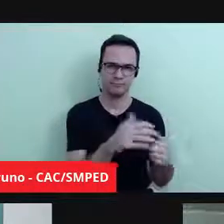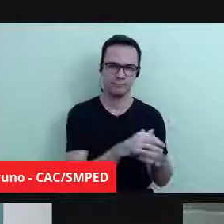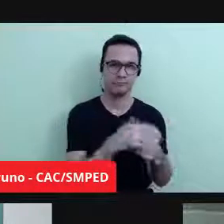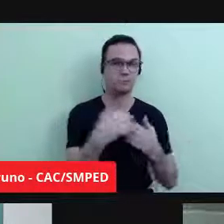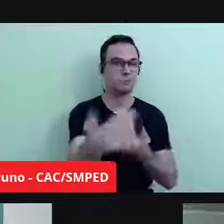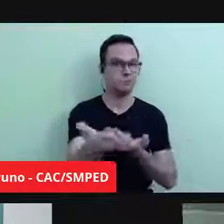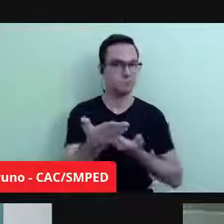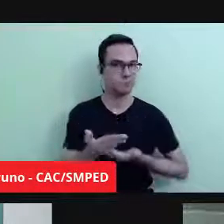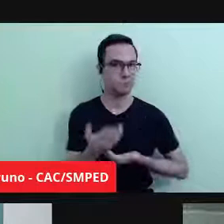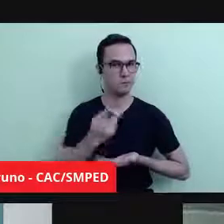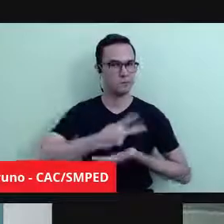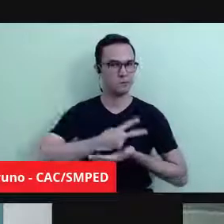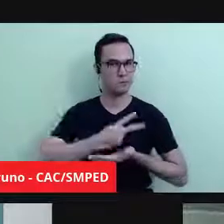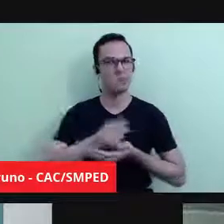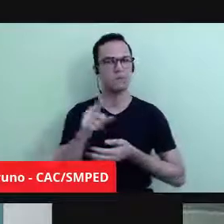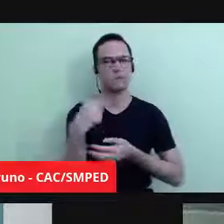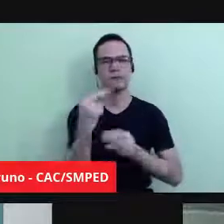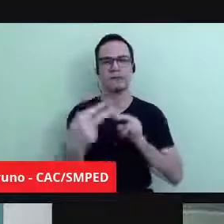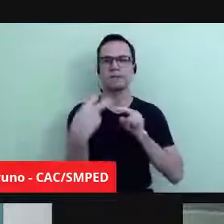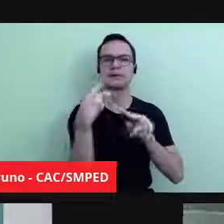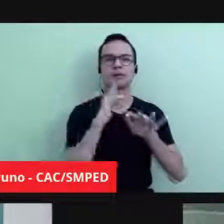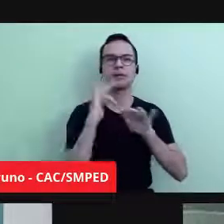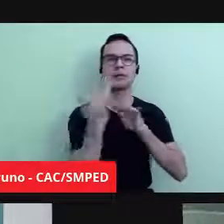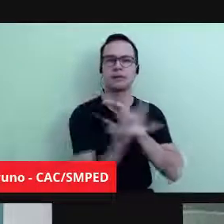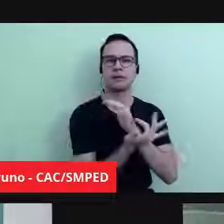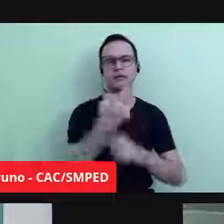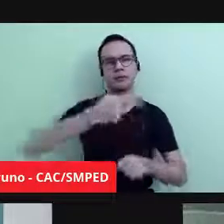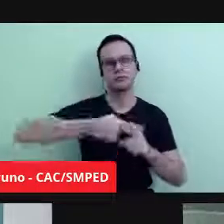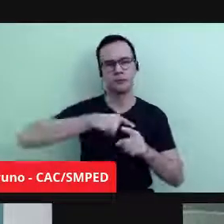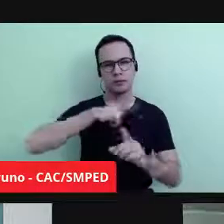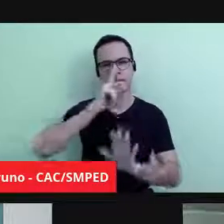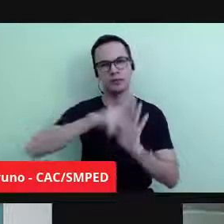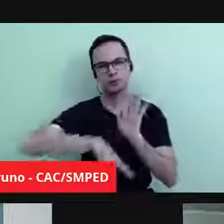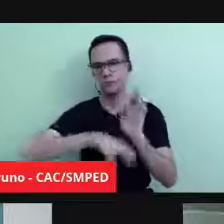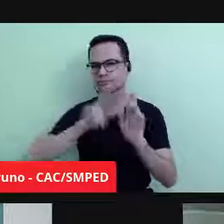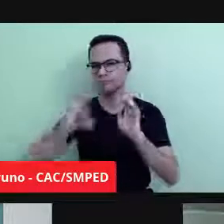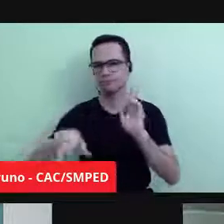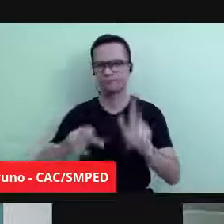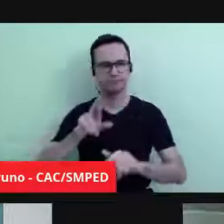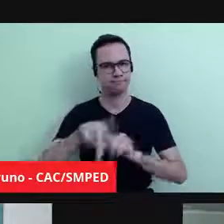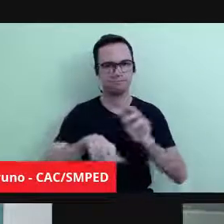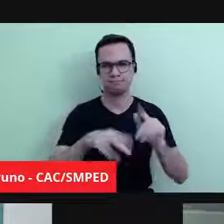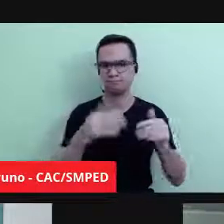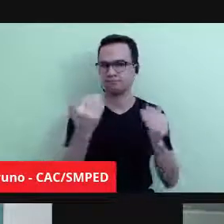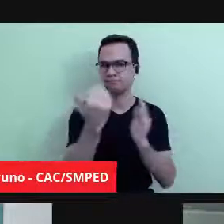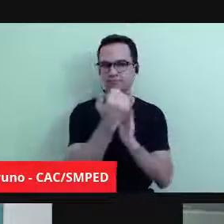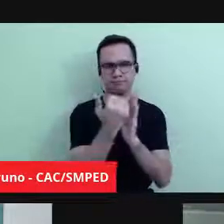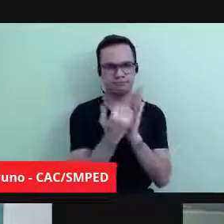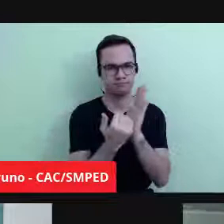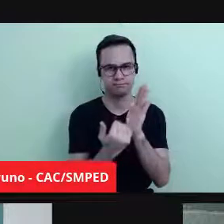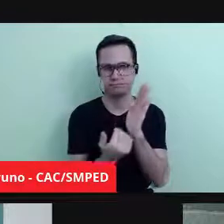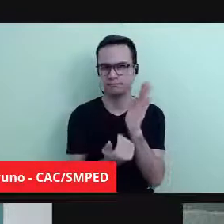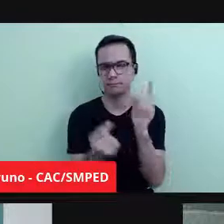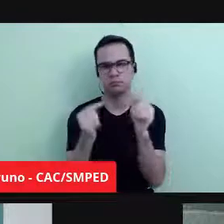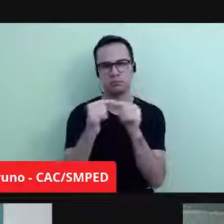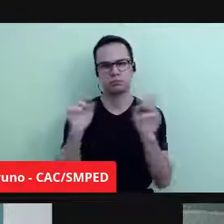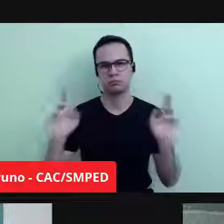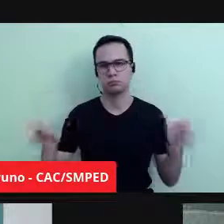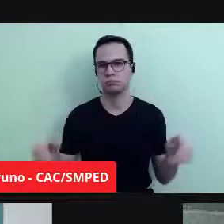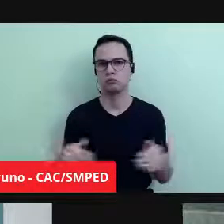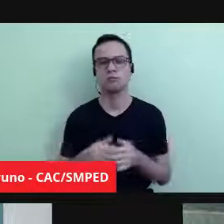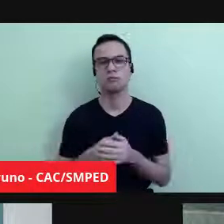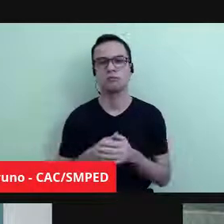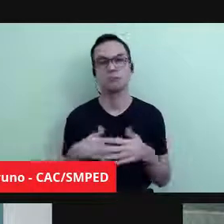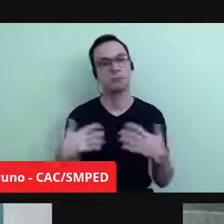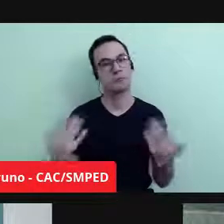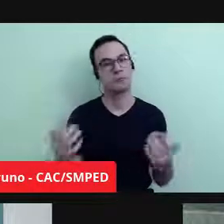Convidamos sempre a olhar as nossas redes sociais, porque temos programações diversas, de diversos níveis, de diversas colocações. E